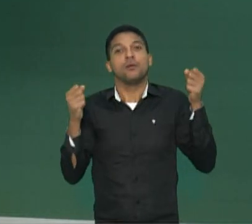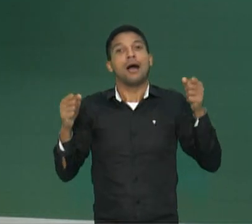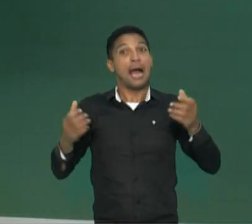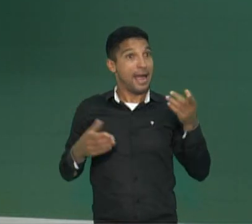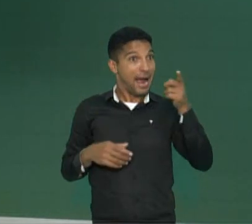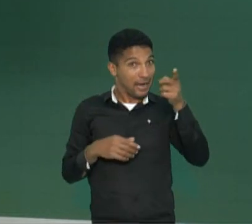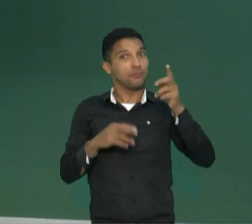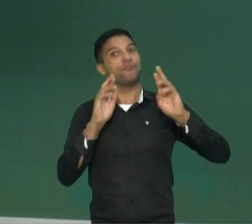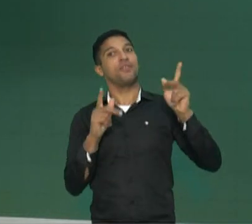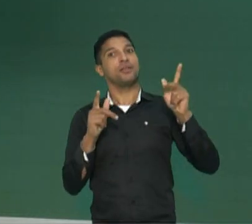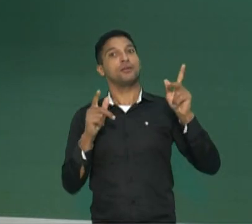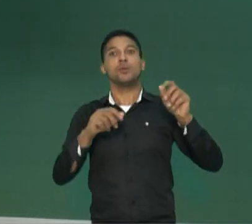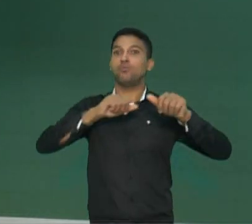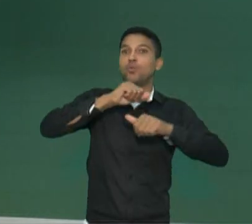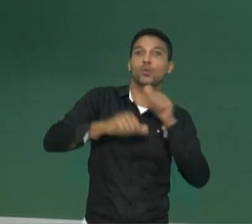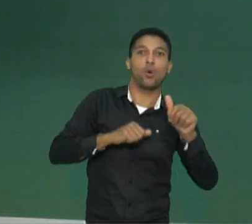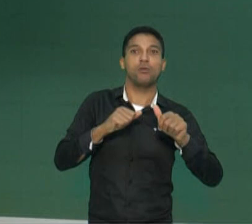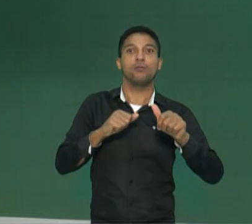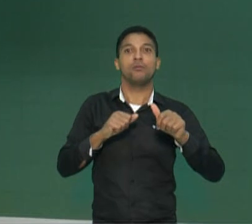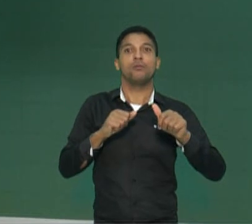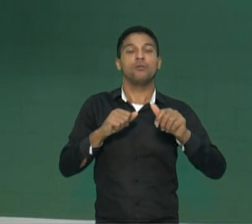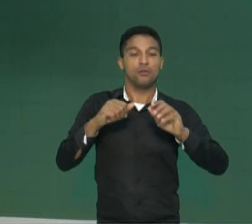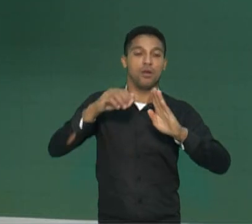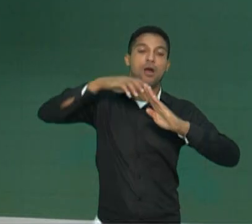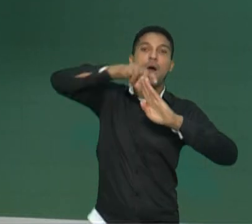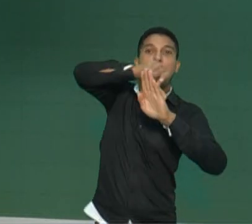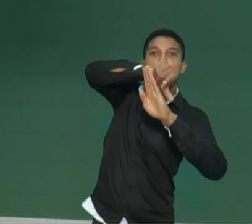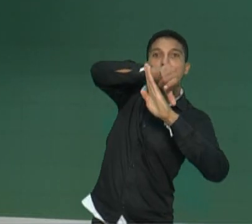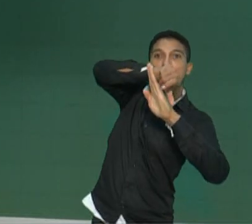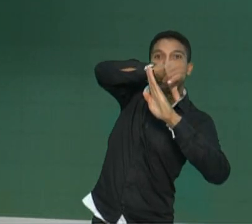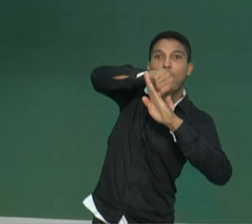em compensação a gente tem mais arcobotante.